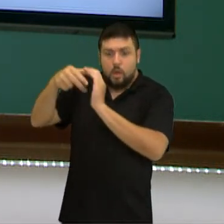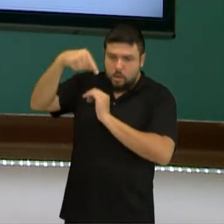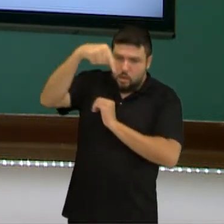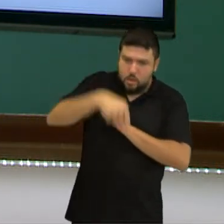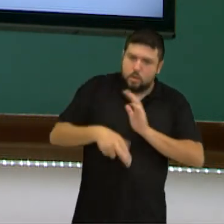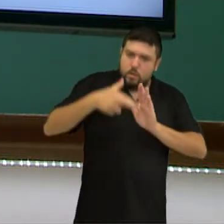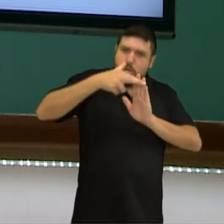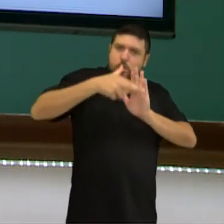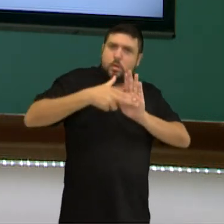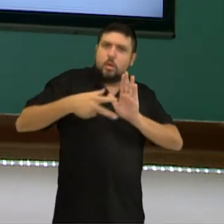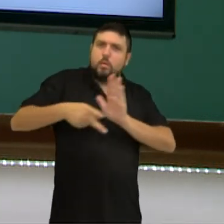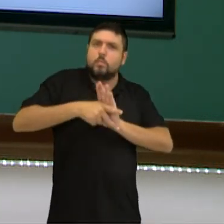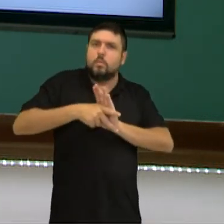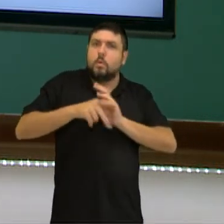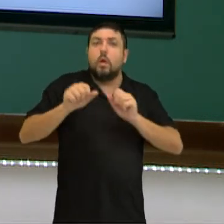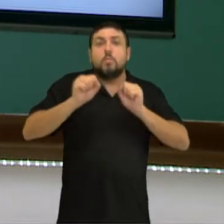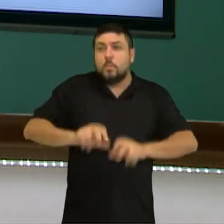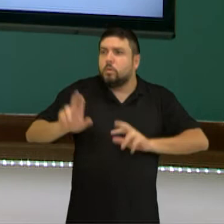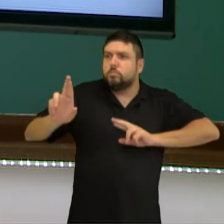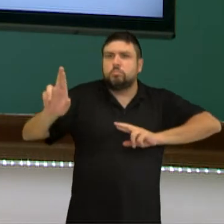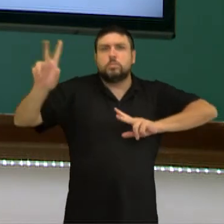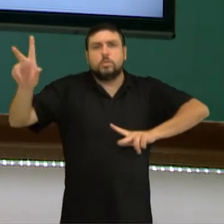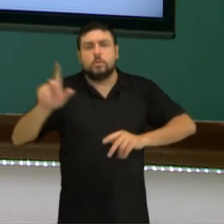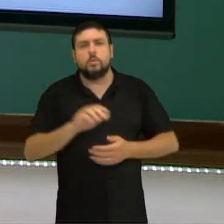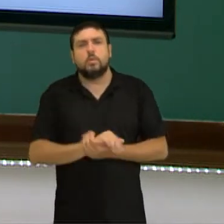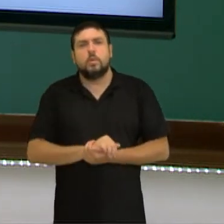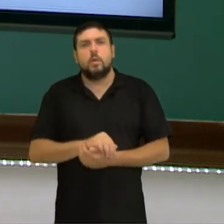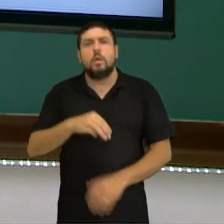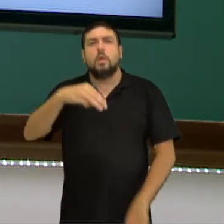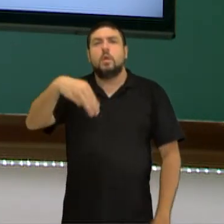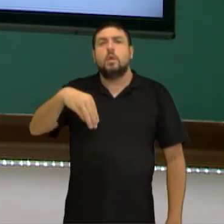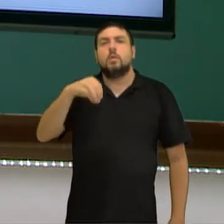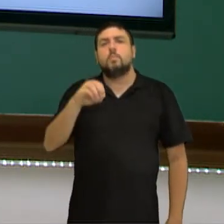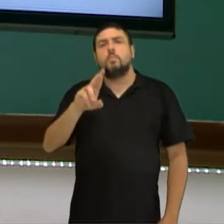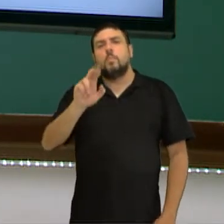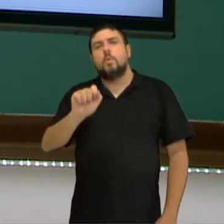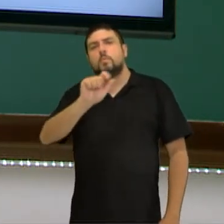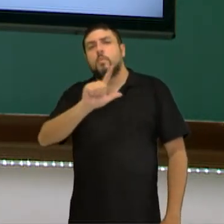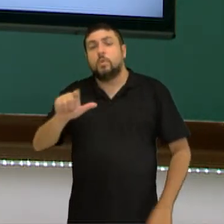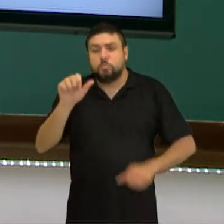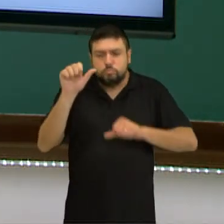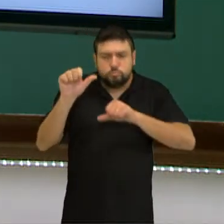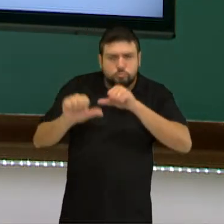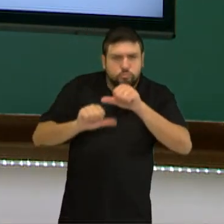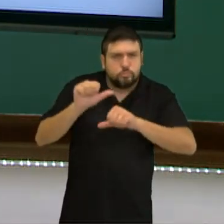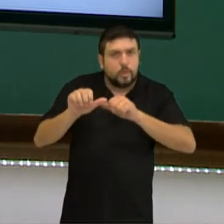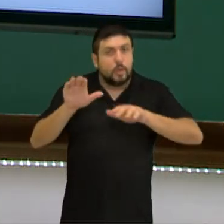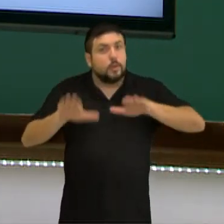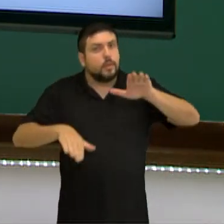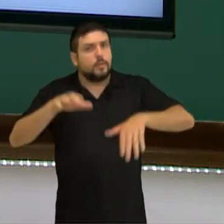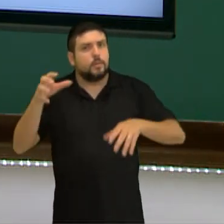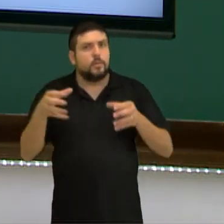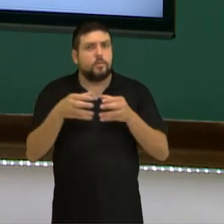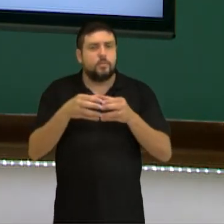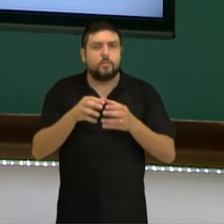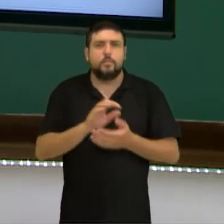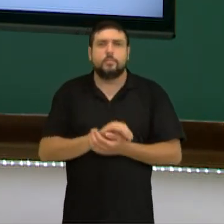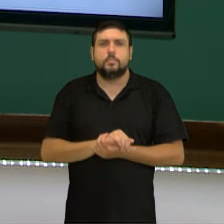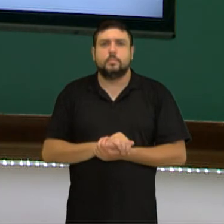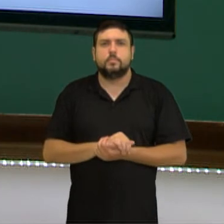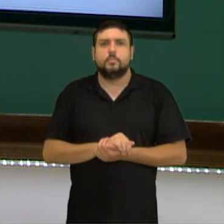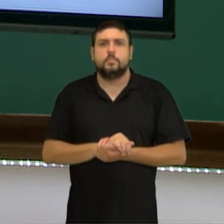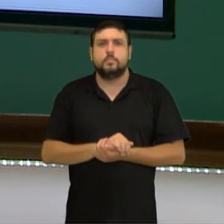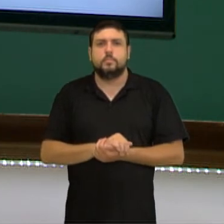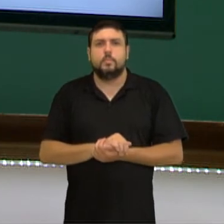Percebeu? A moral varia conforme o grupo social, ok? Ou seja, a moral